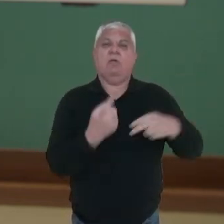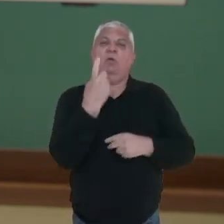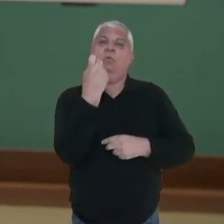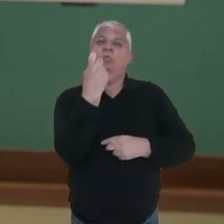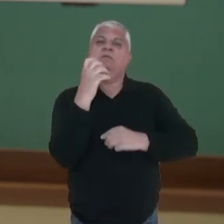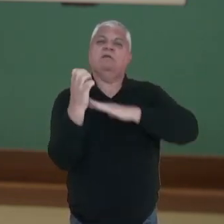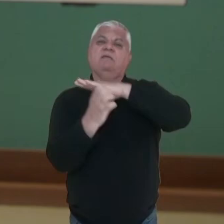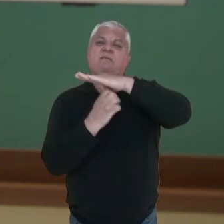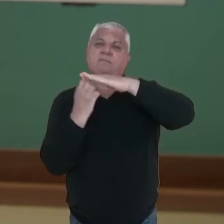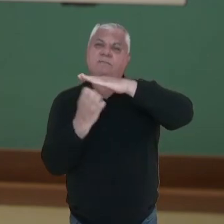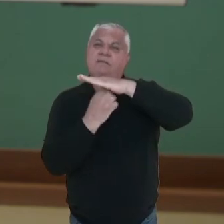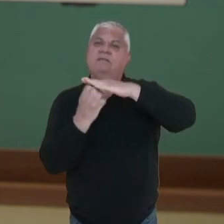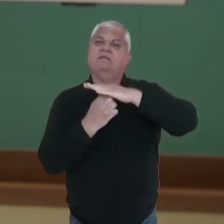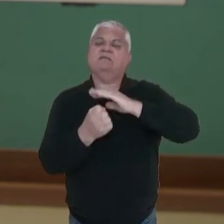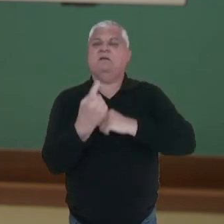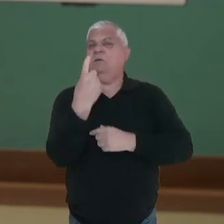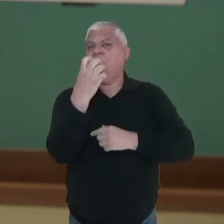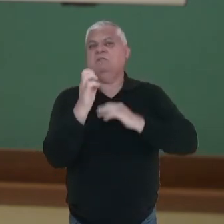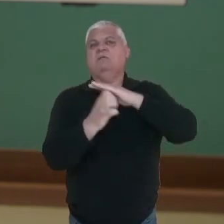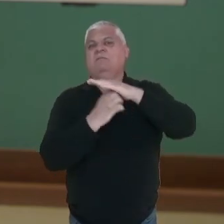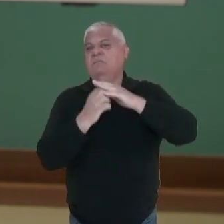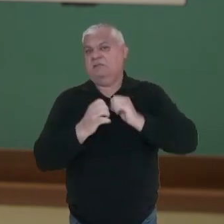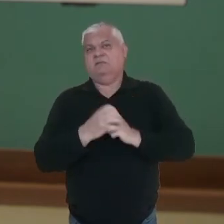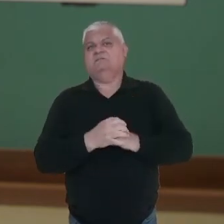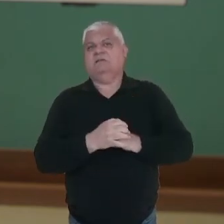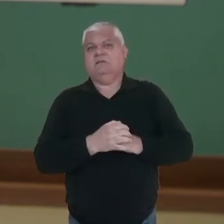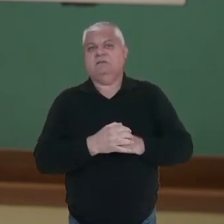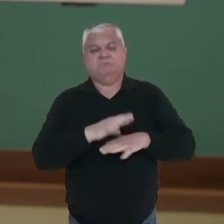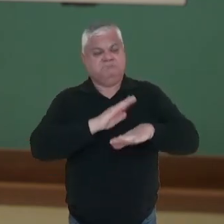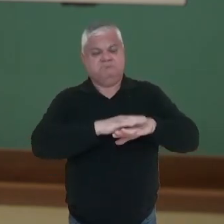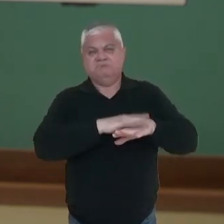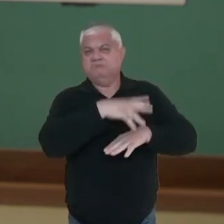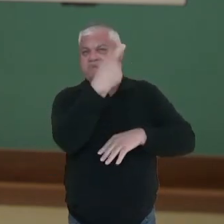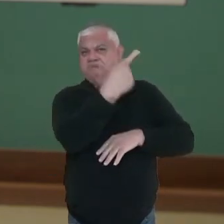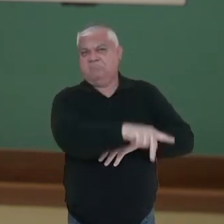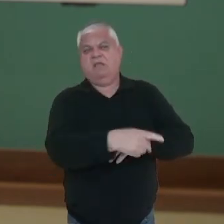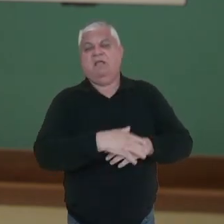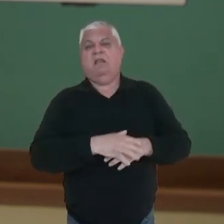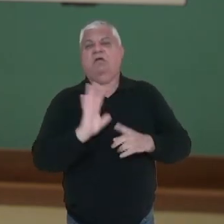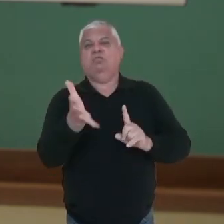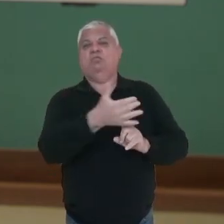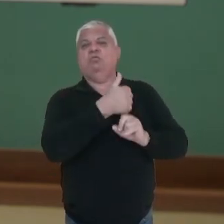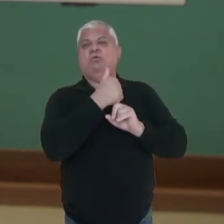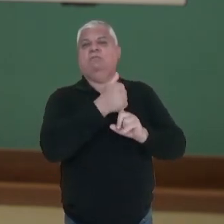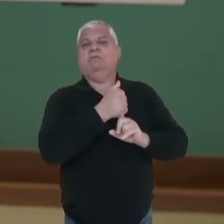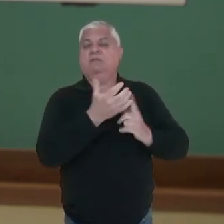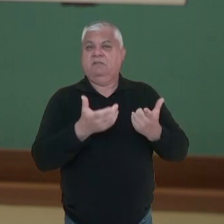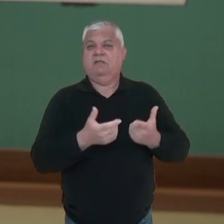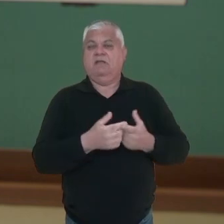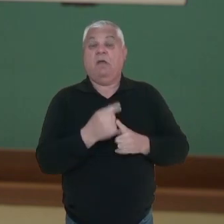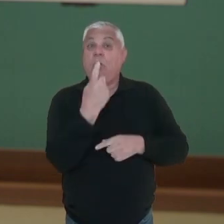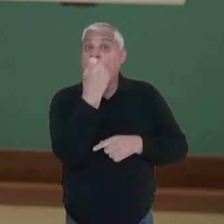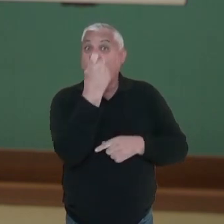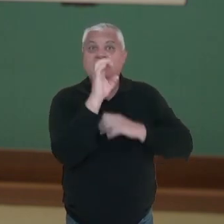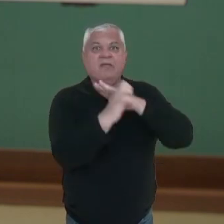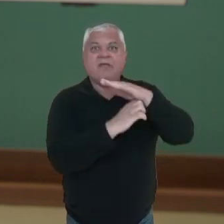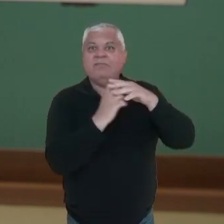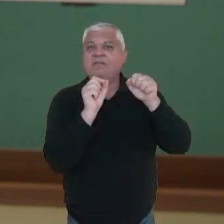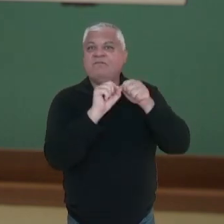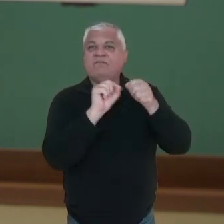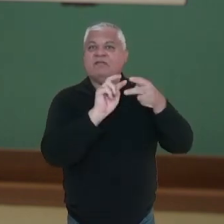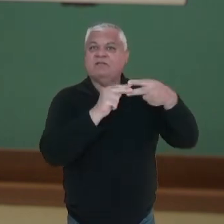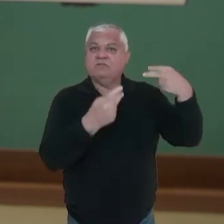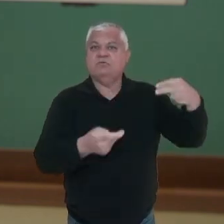empresa. Então, elas detêm esse monopólio, né? É praticamente absoluto, né? Uma empresa multinacional que tem essa